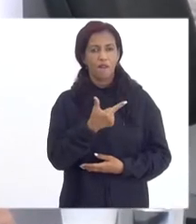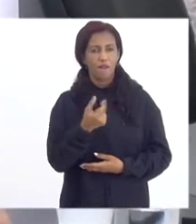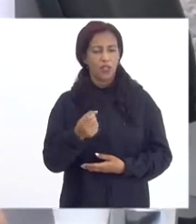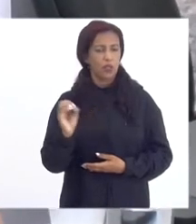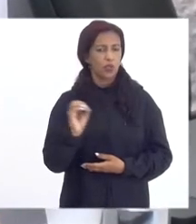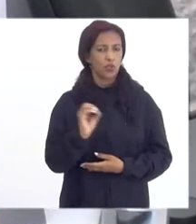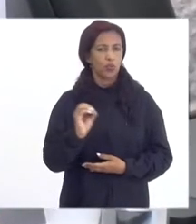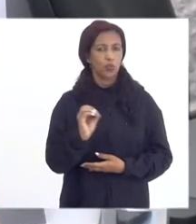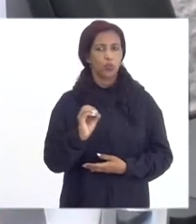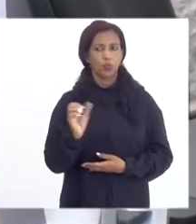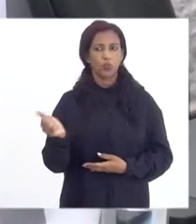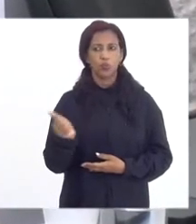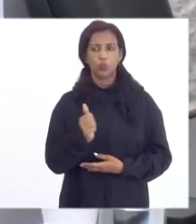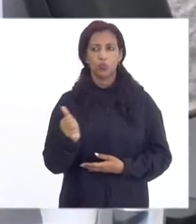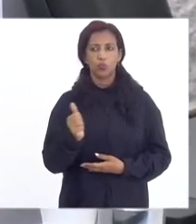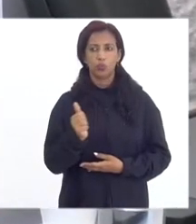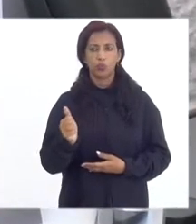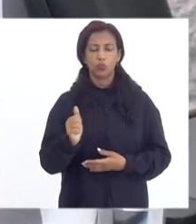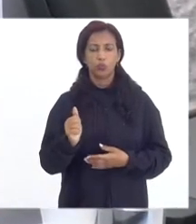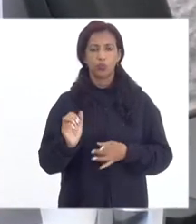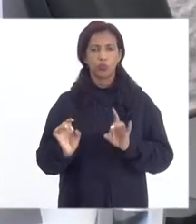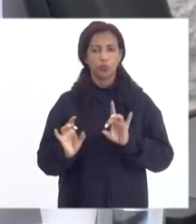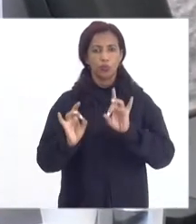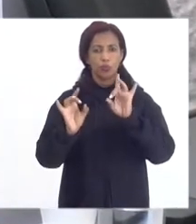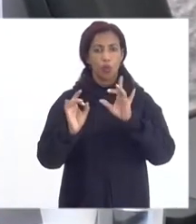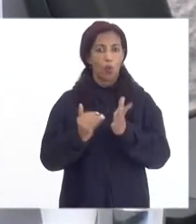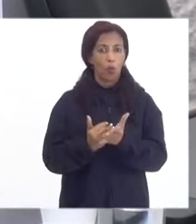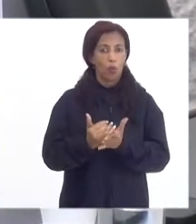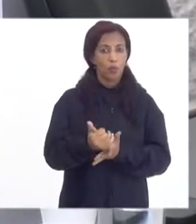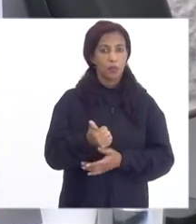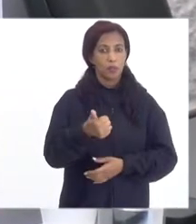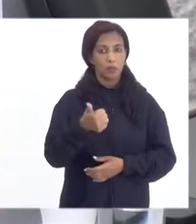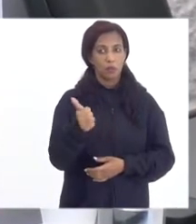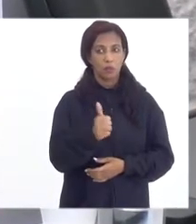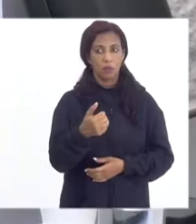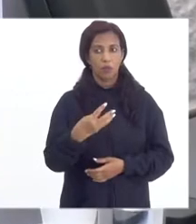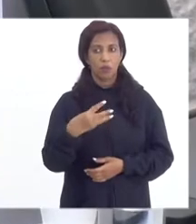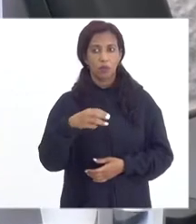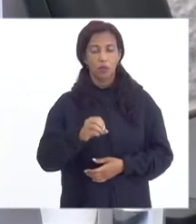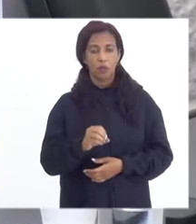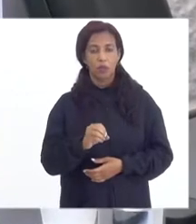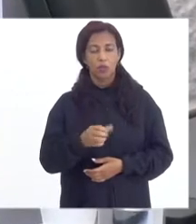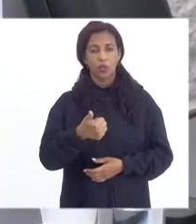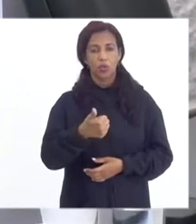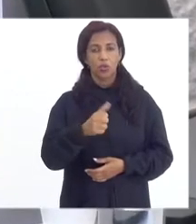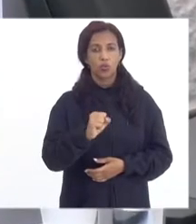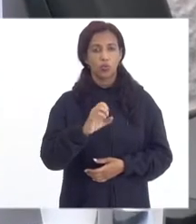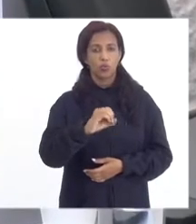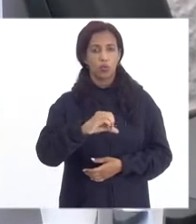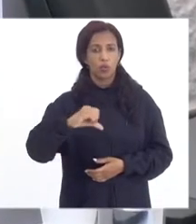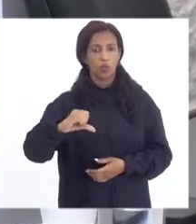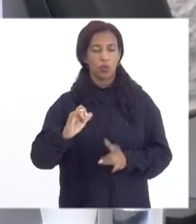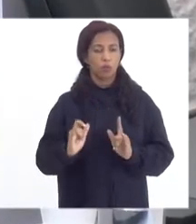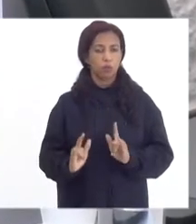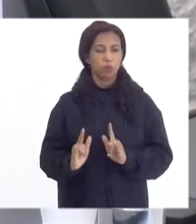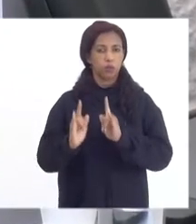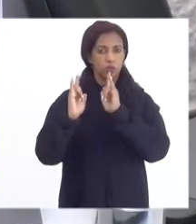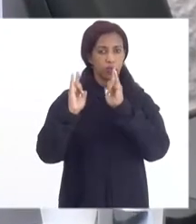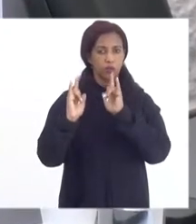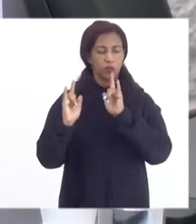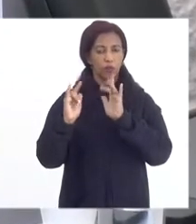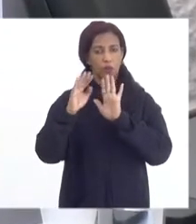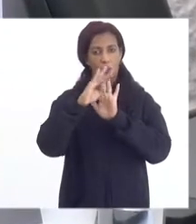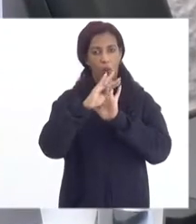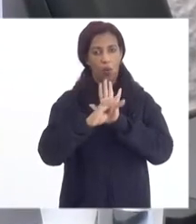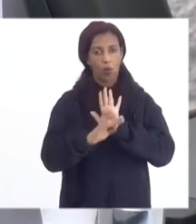2021, às 11 horas, extraordinariamente às 11h30, na sala 1809 das comissões de edifício Lúcio Costa, com a seguinte ordem